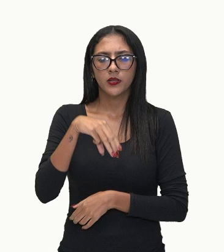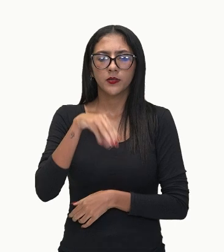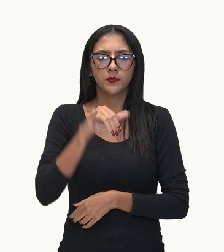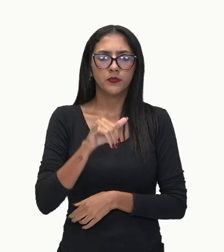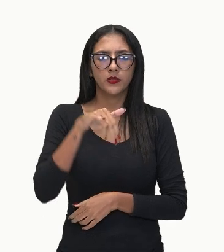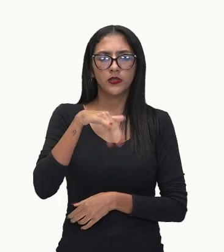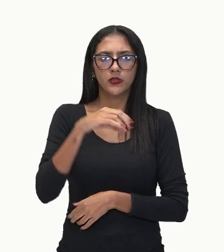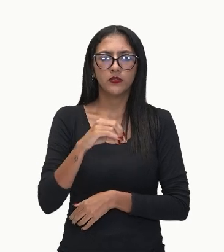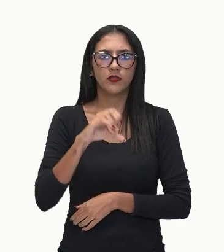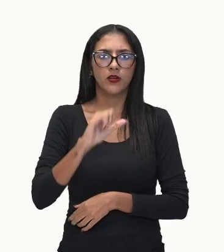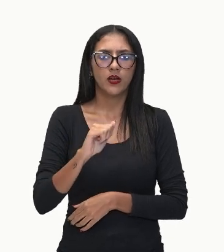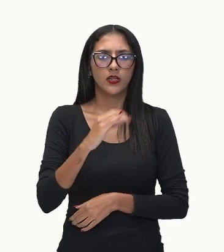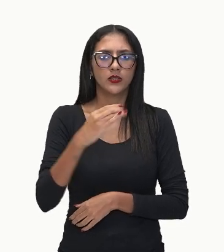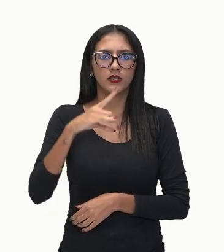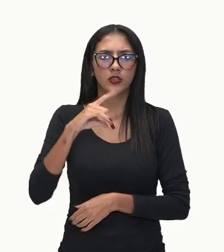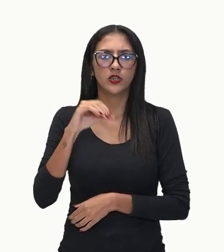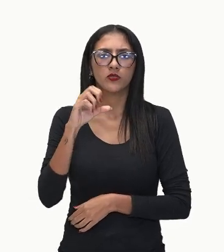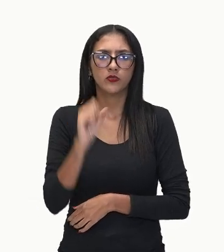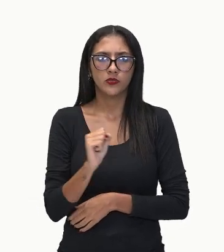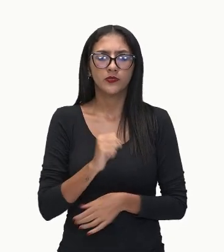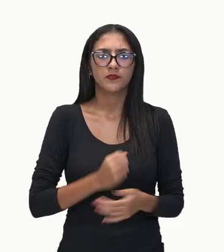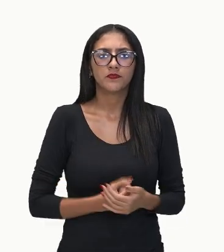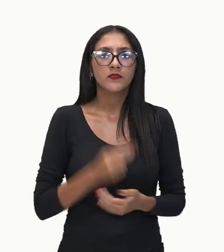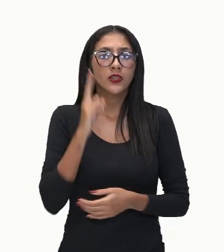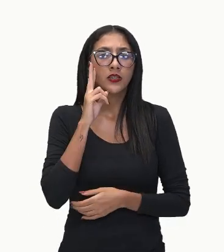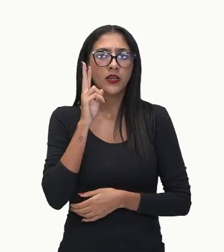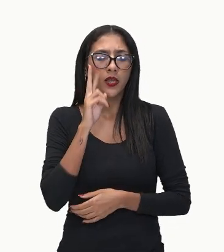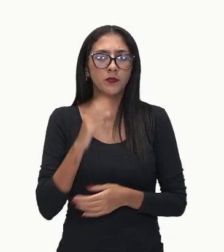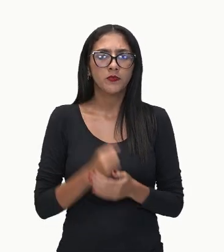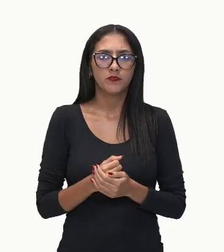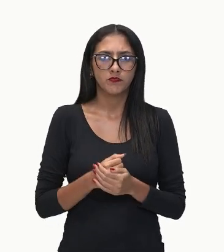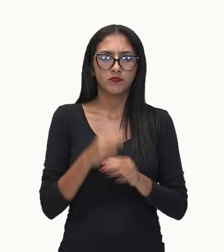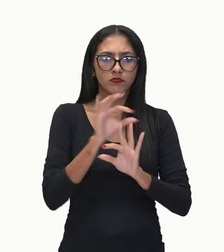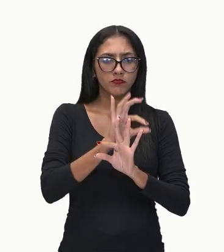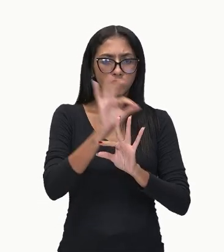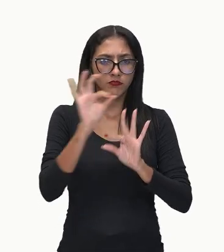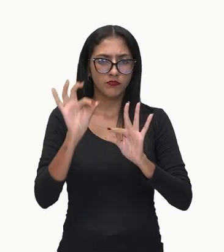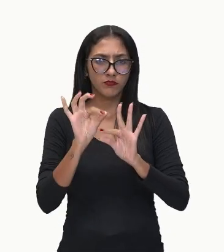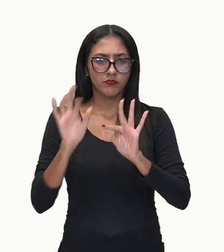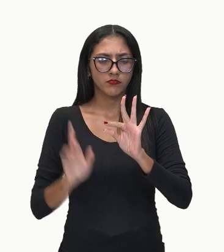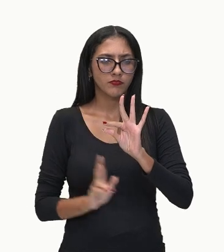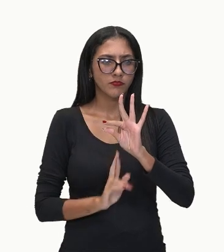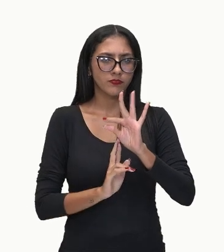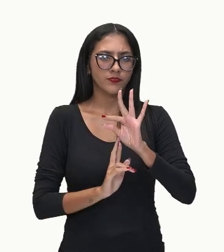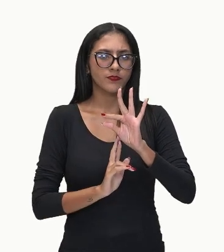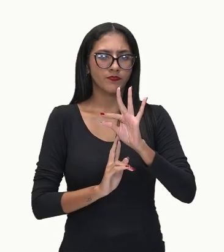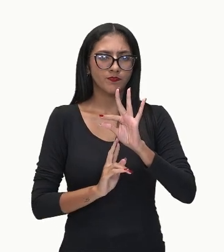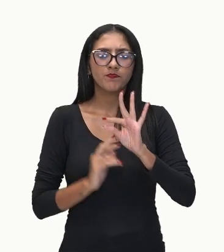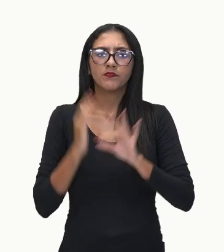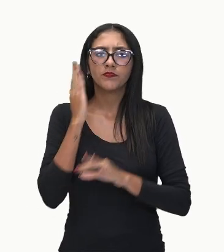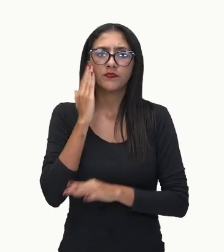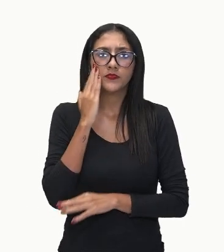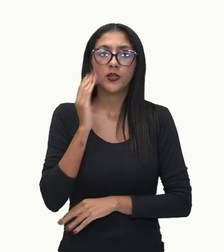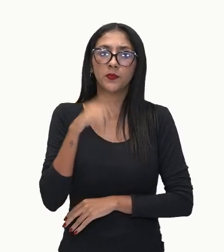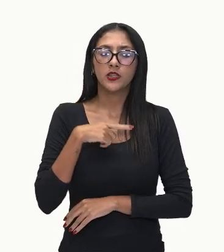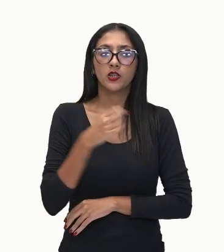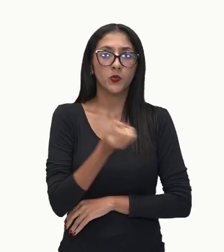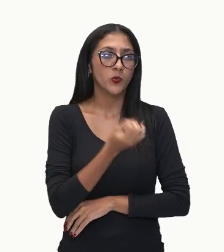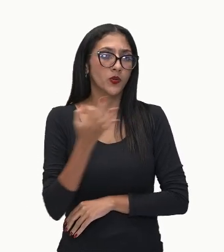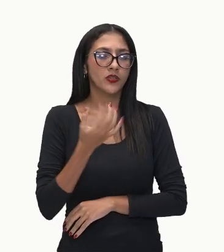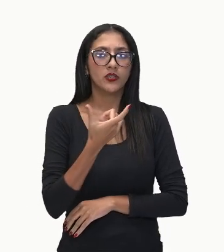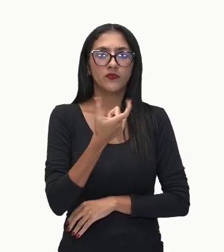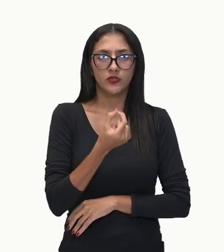aminoácidos. Vocês sabem que existem o quê? 20 aminoácidos, né? E aí, unidas